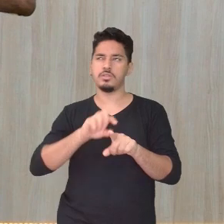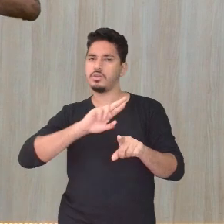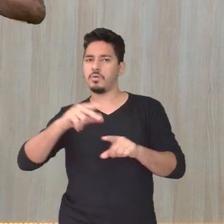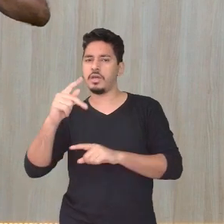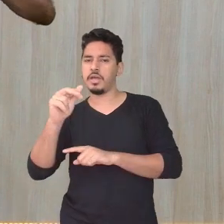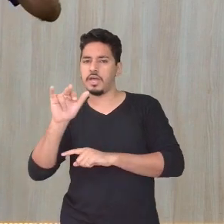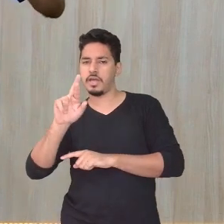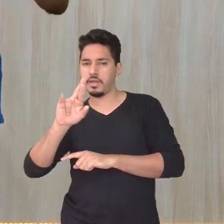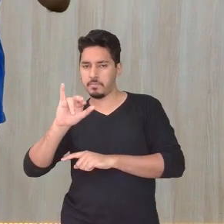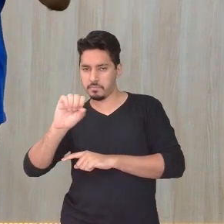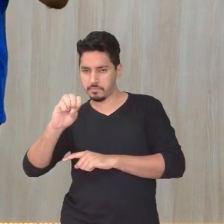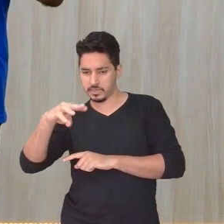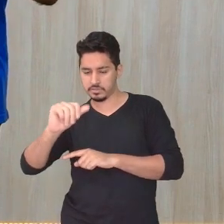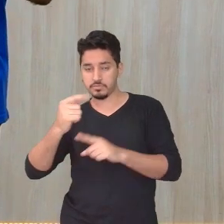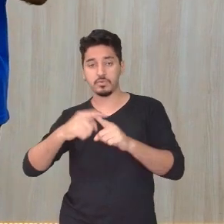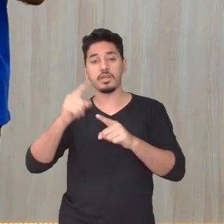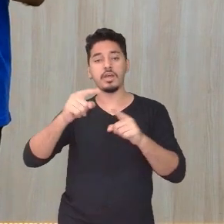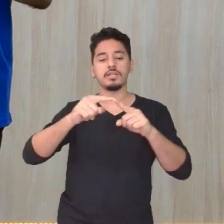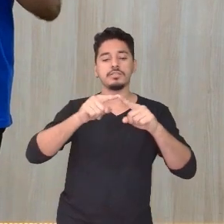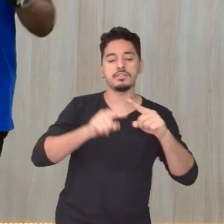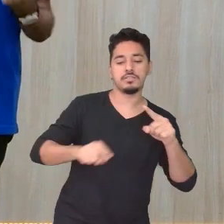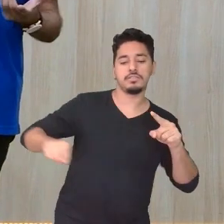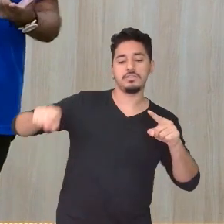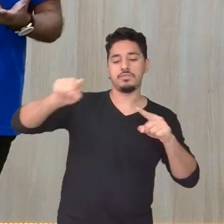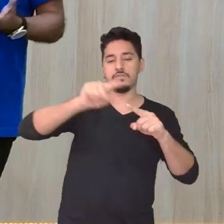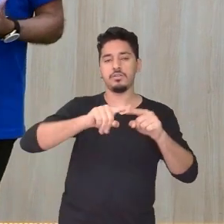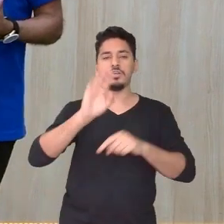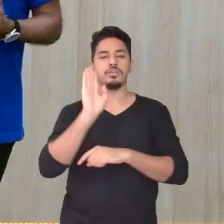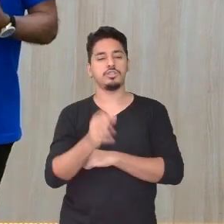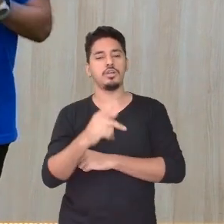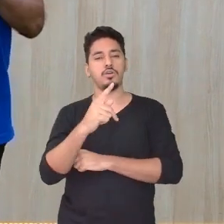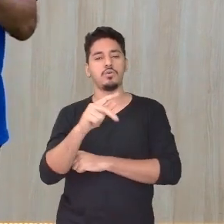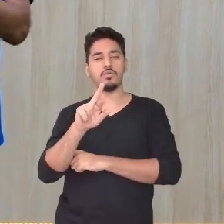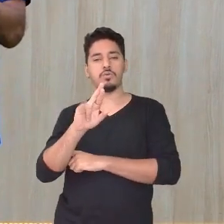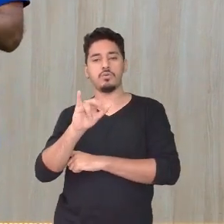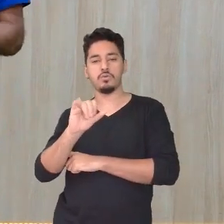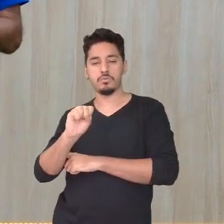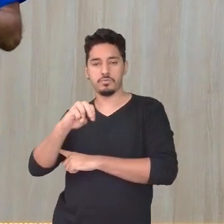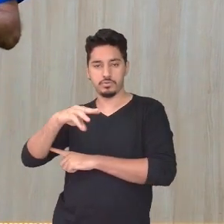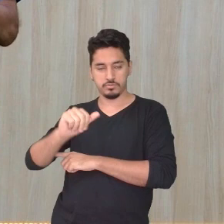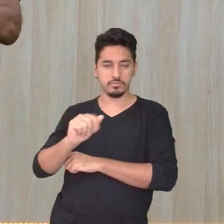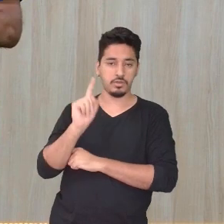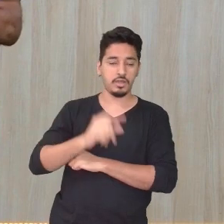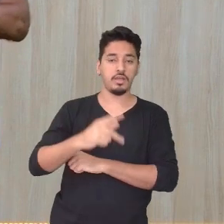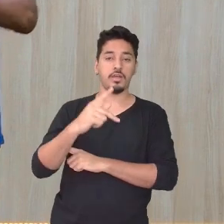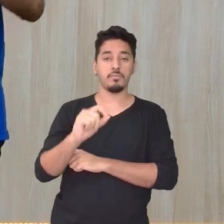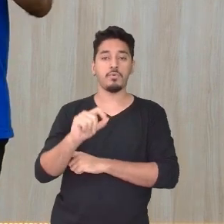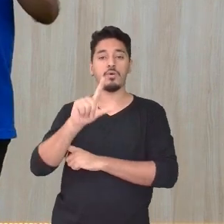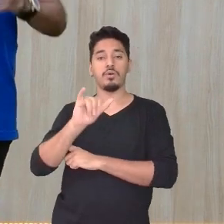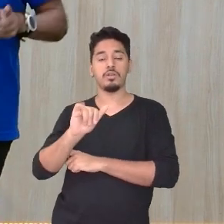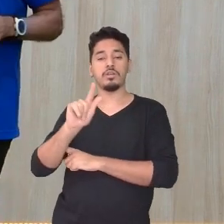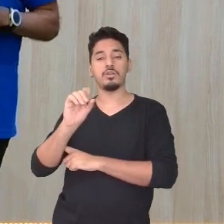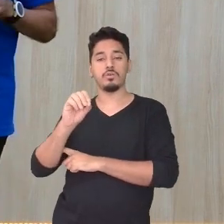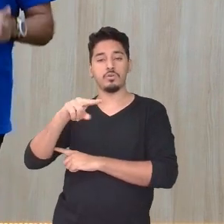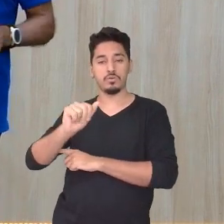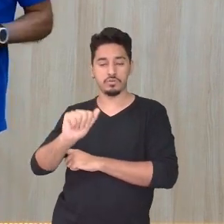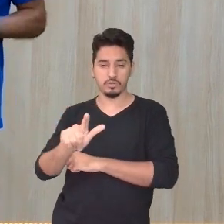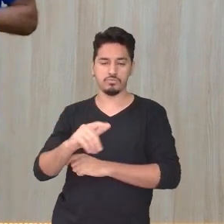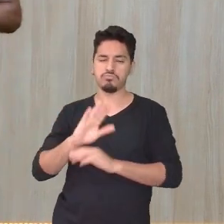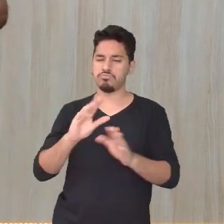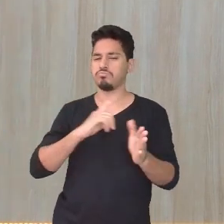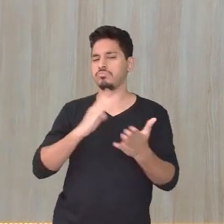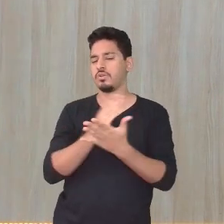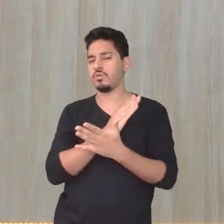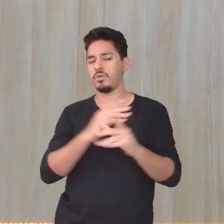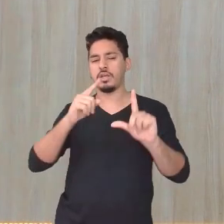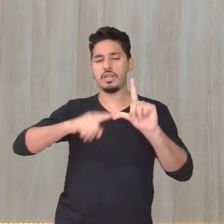tem o formato circular. E já o prisma é o formato poligonal. E aí tem umas letrinhas que a gente coloca, né, para